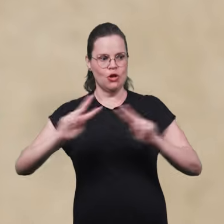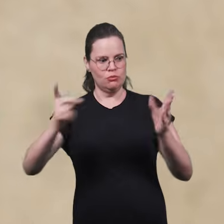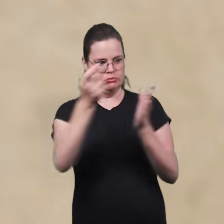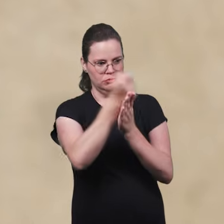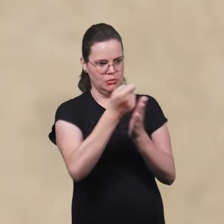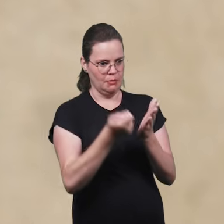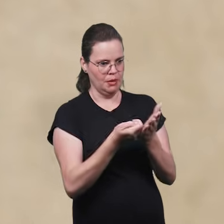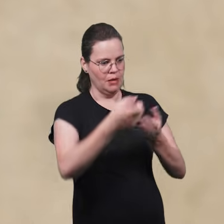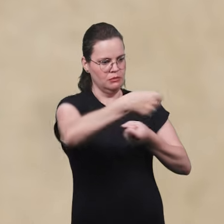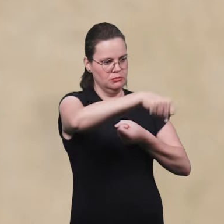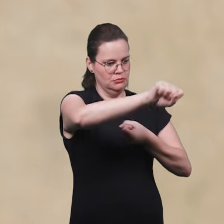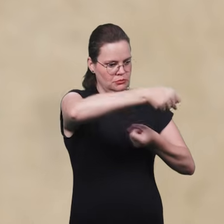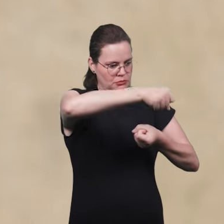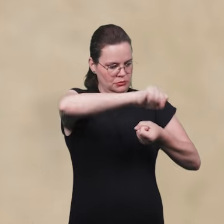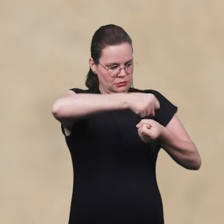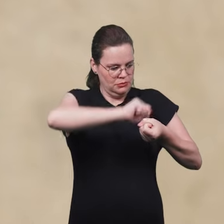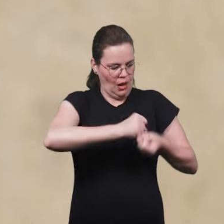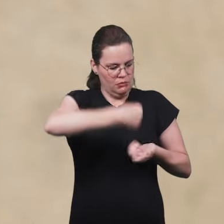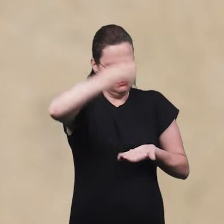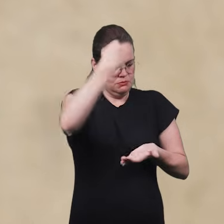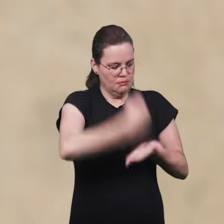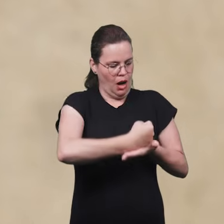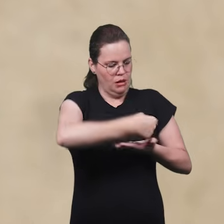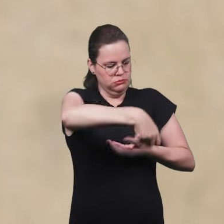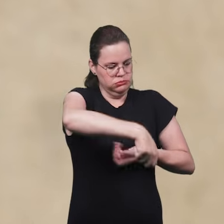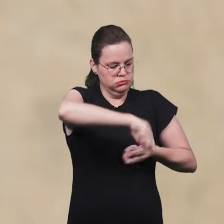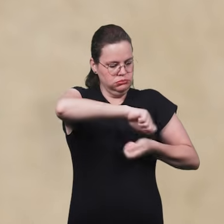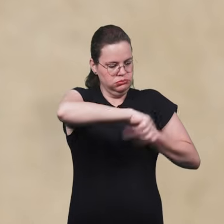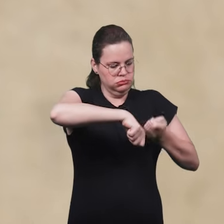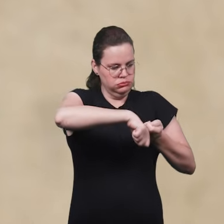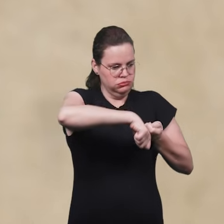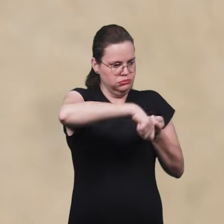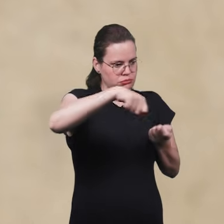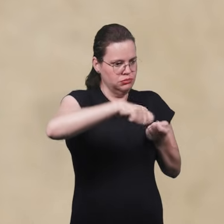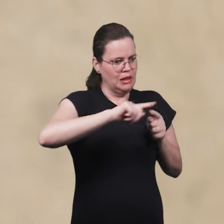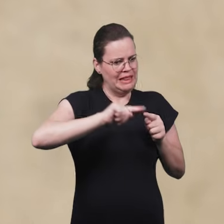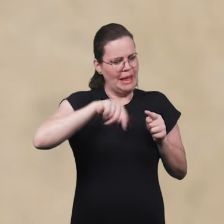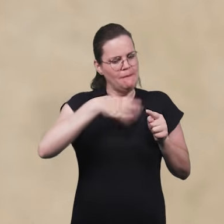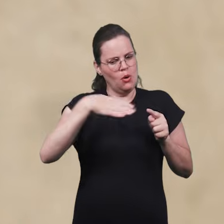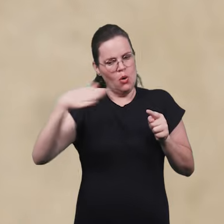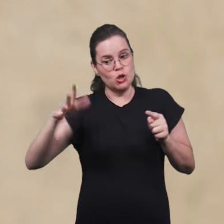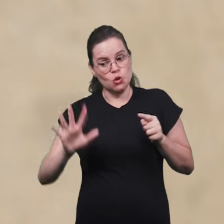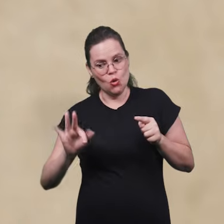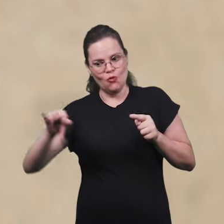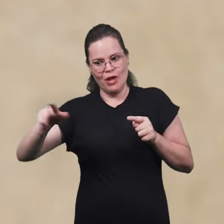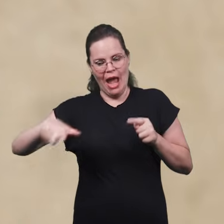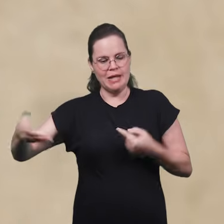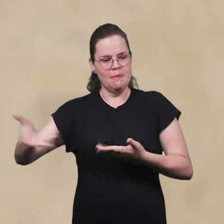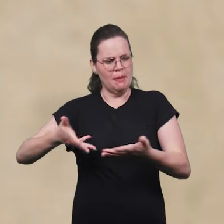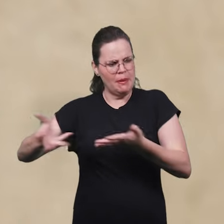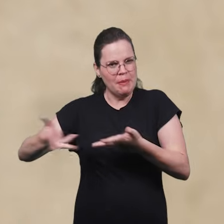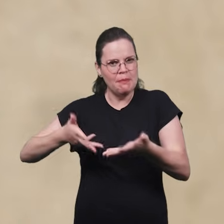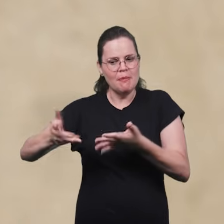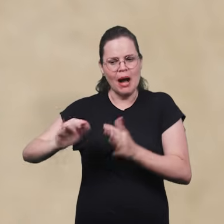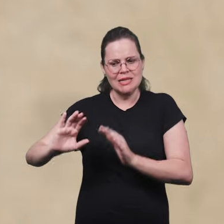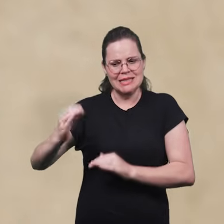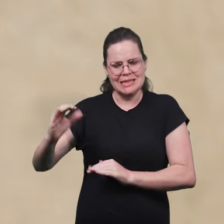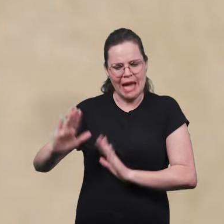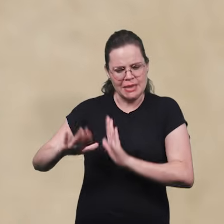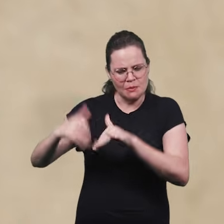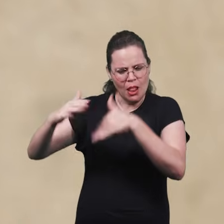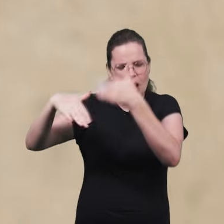palavras e sela este livro até o fim do tempo. Muitos correrão de uma parte para a outra